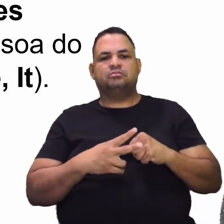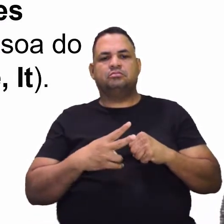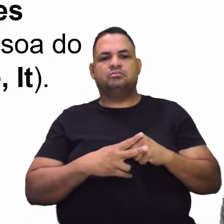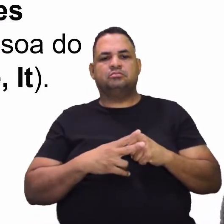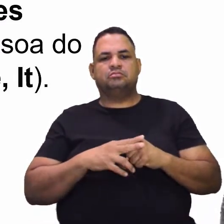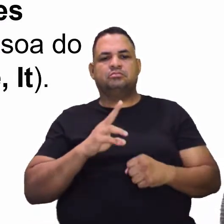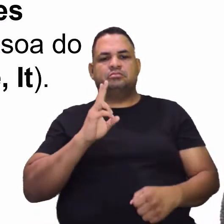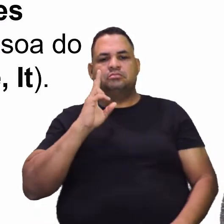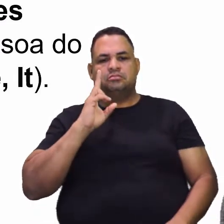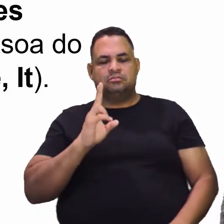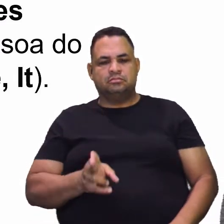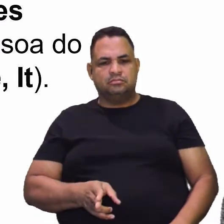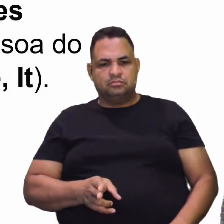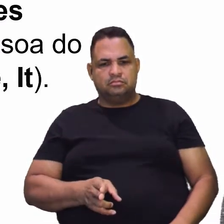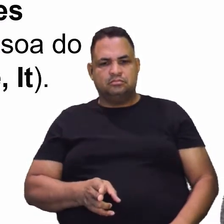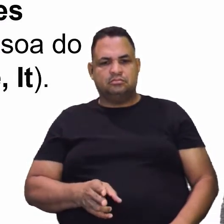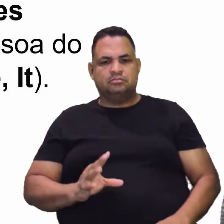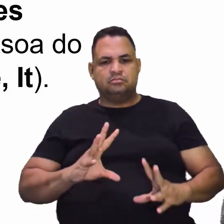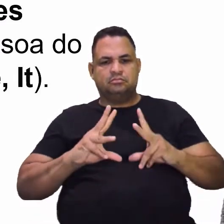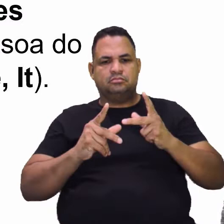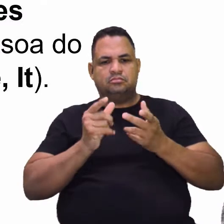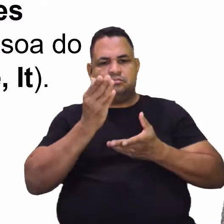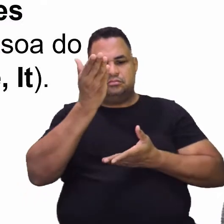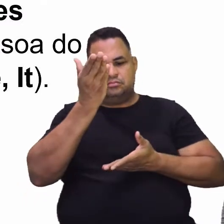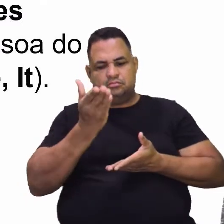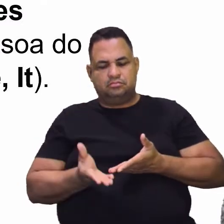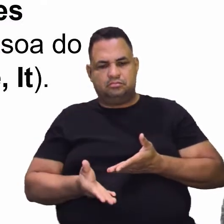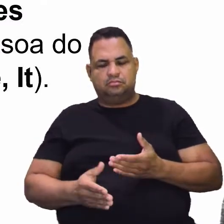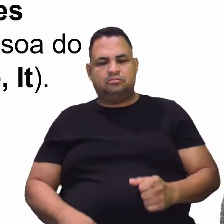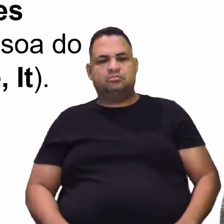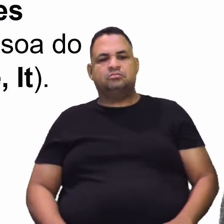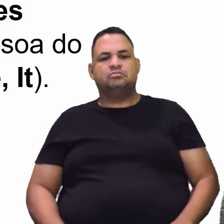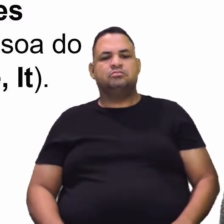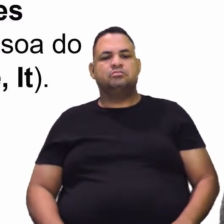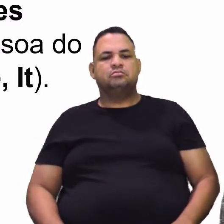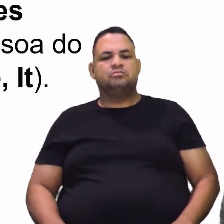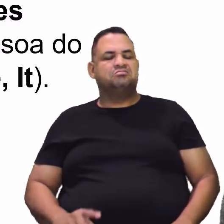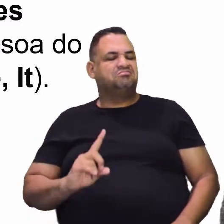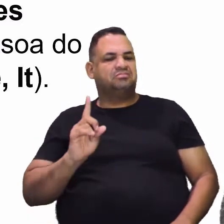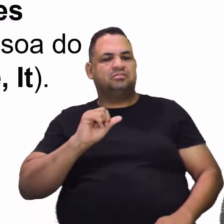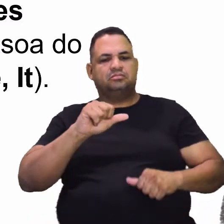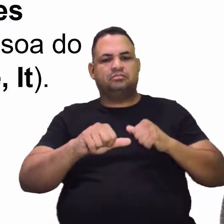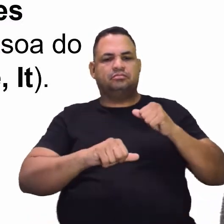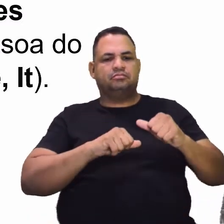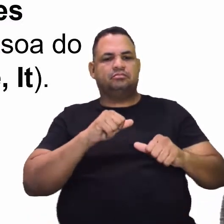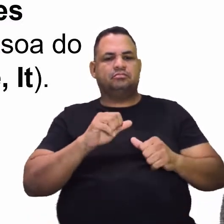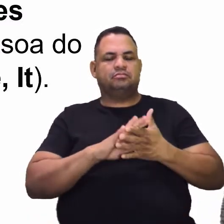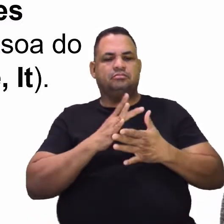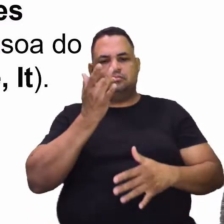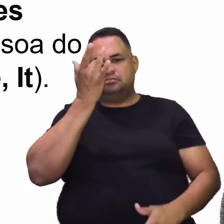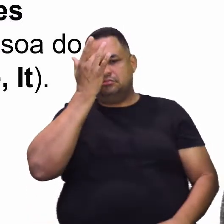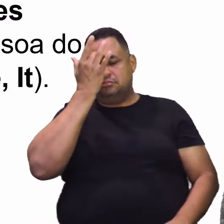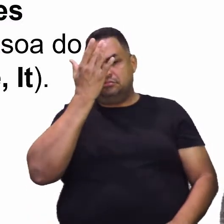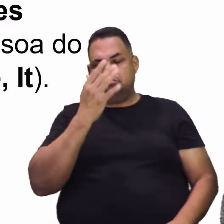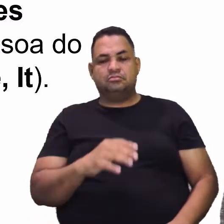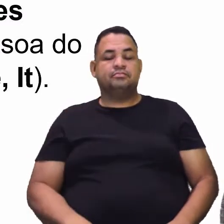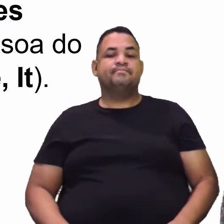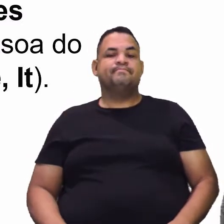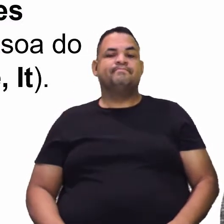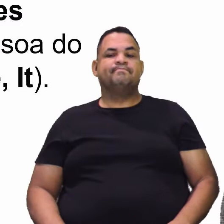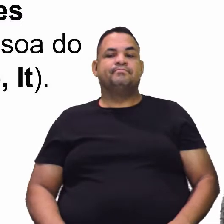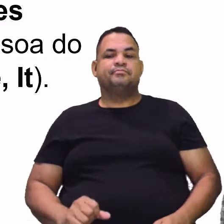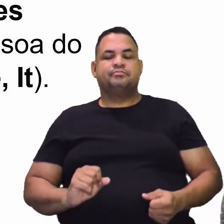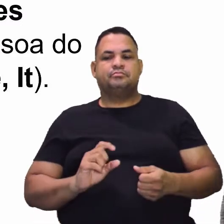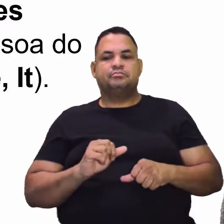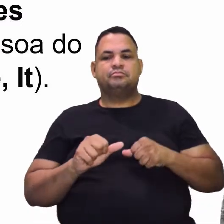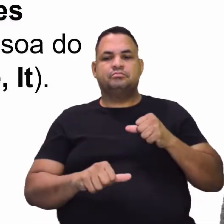ele tá igualzinho, ó, ele tá igualzinho para todos os pronomes pessoais. Ele não muda. A facilidade. Ele